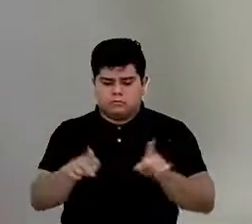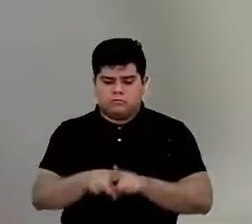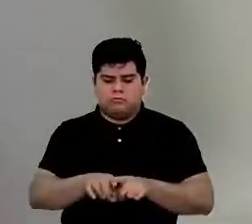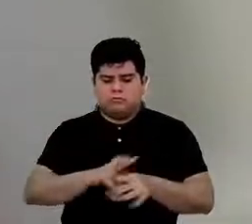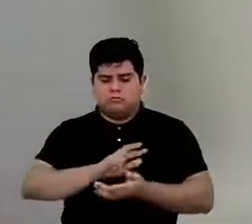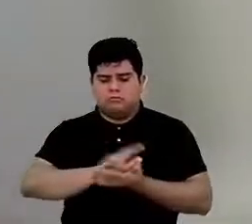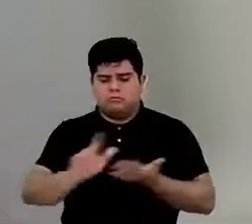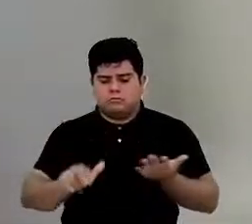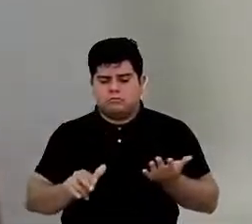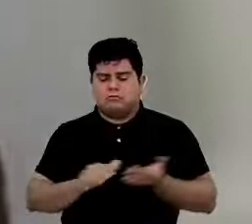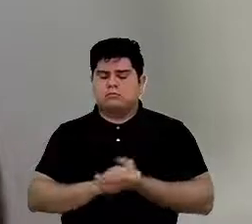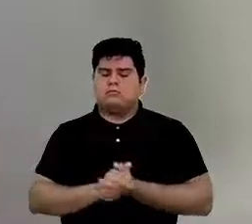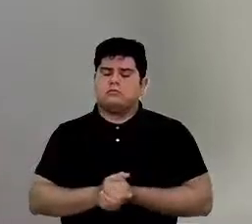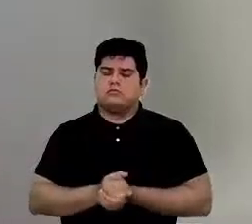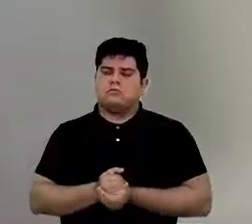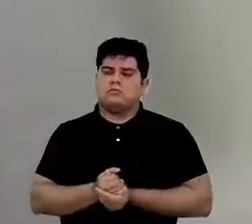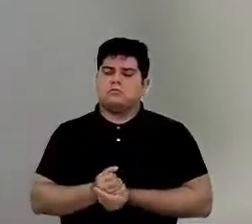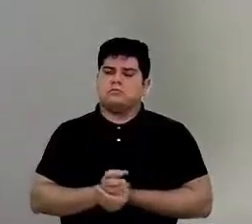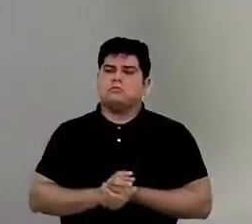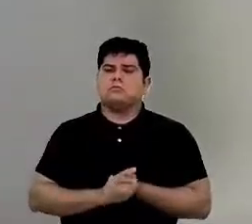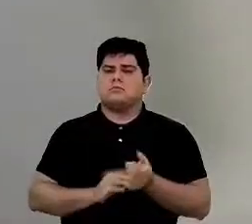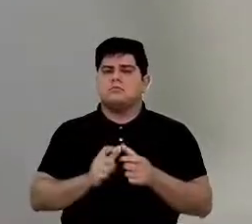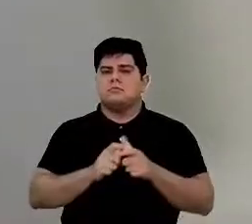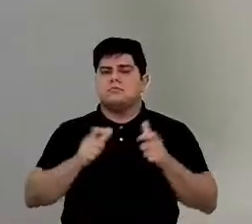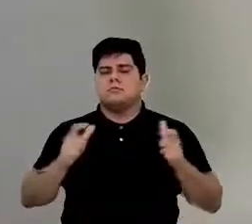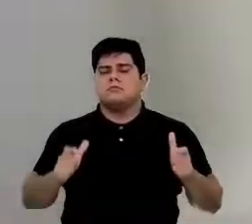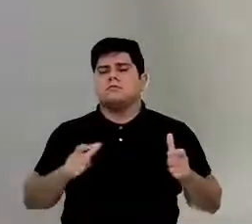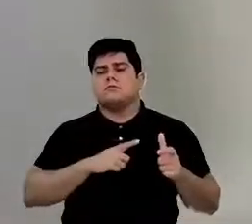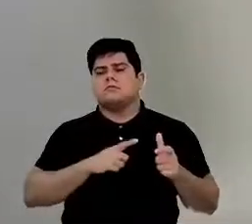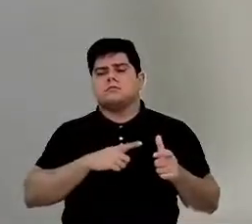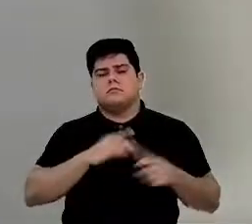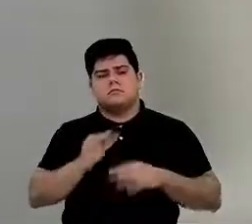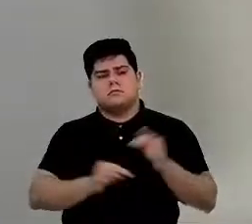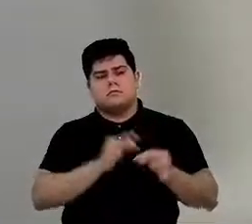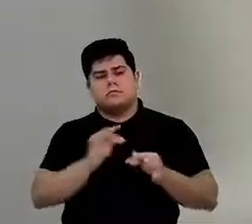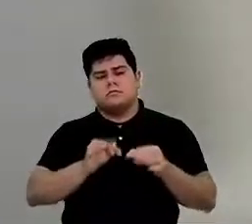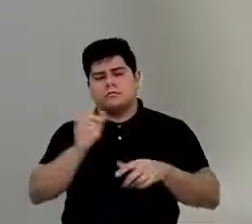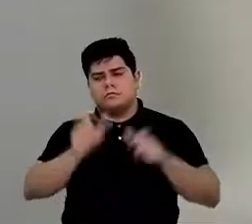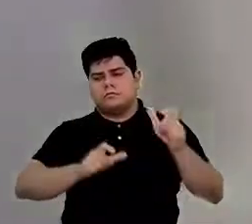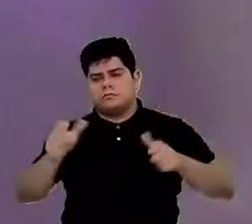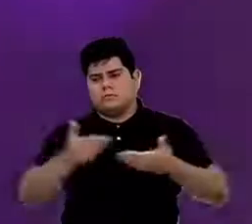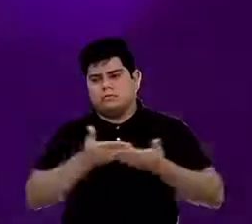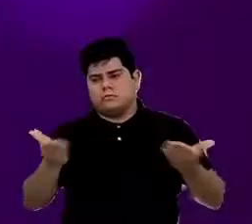etc., muitas vezes ampliar o espectro de tratamento dos pacientes.